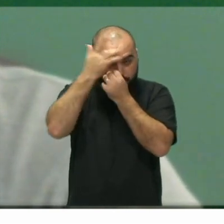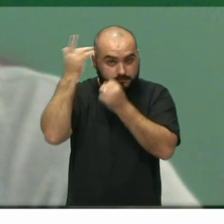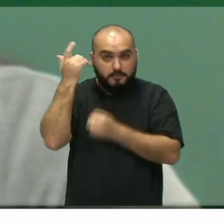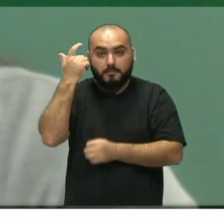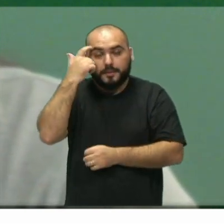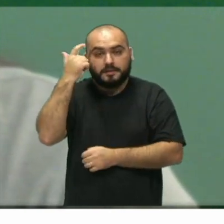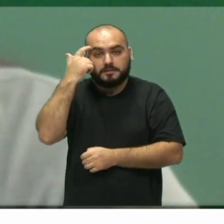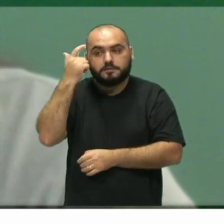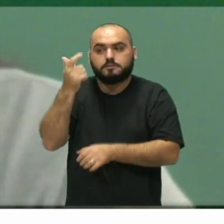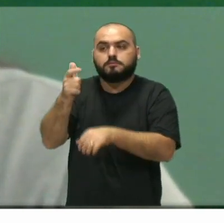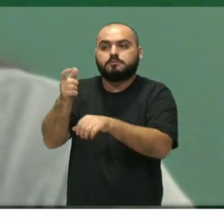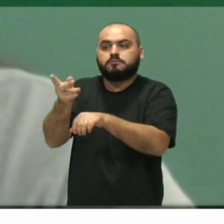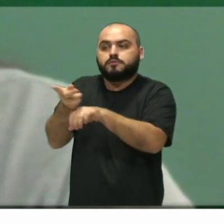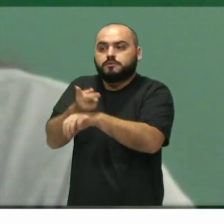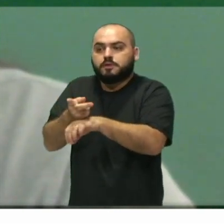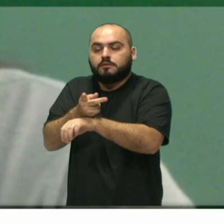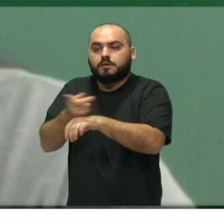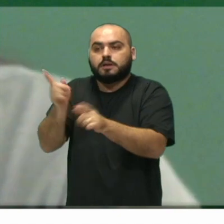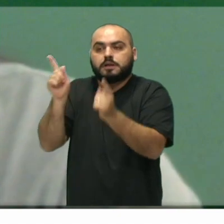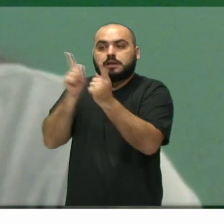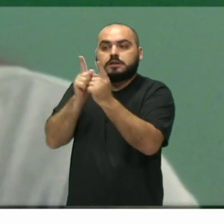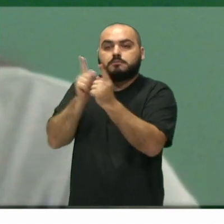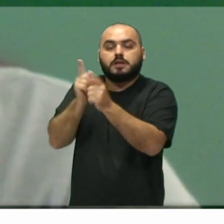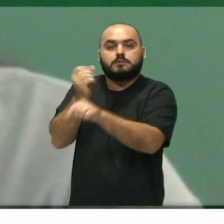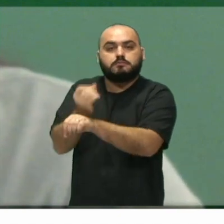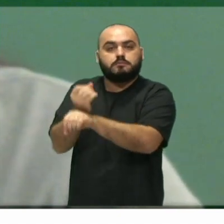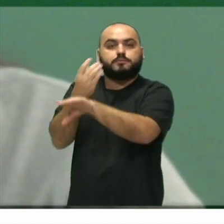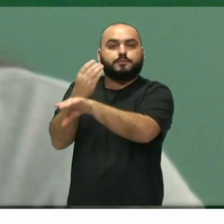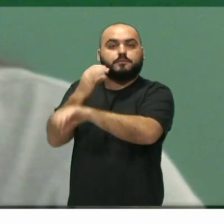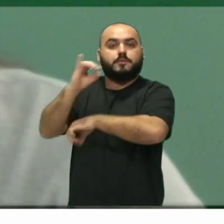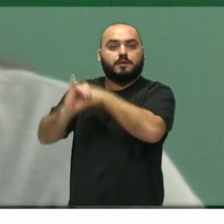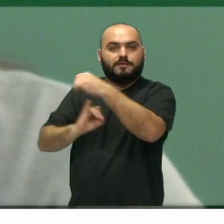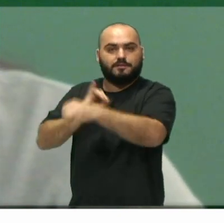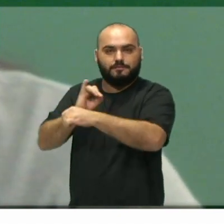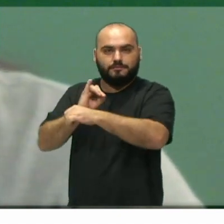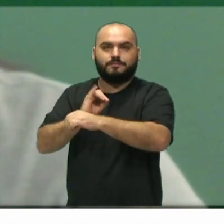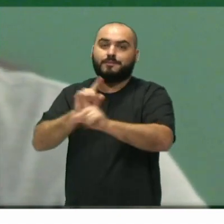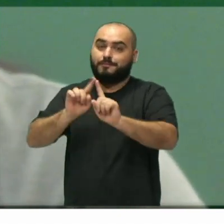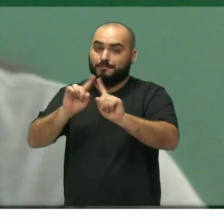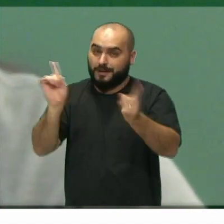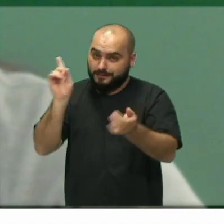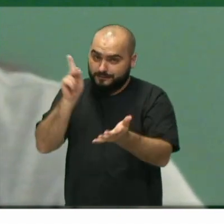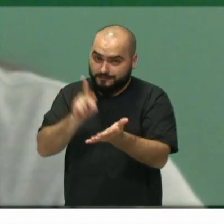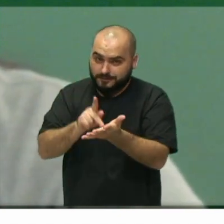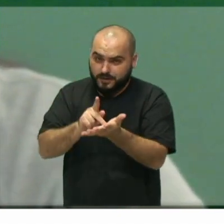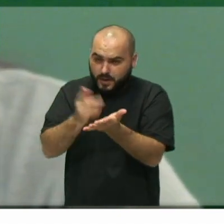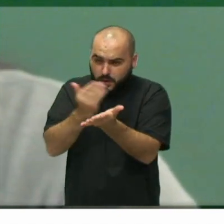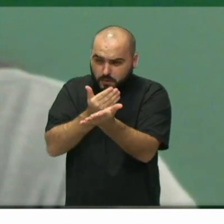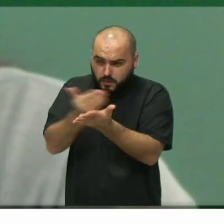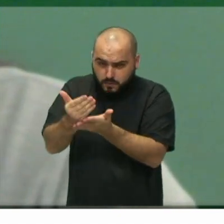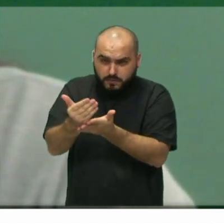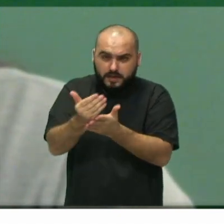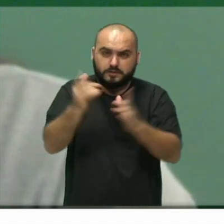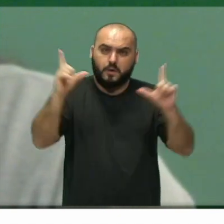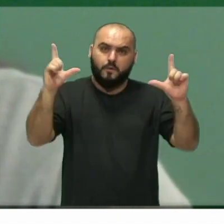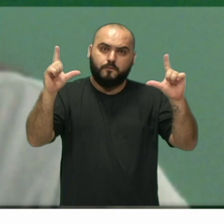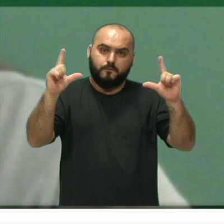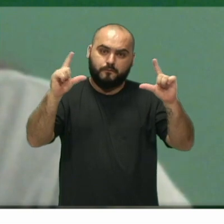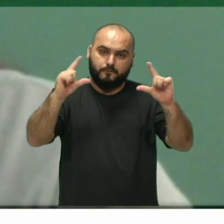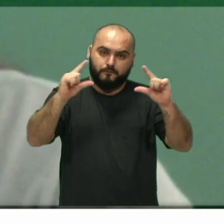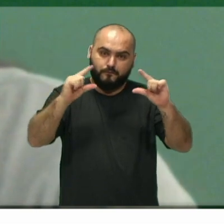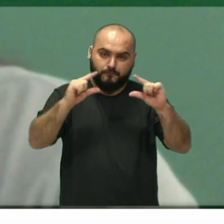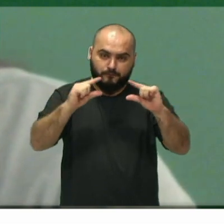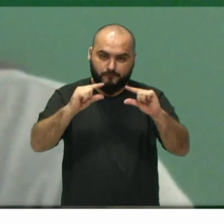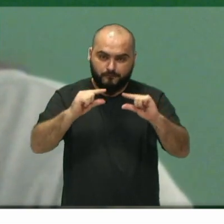forma virtual, né? Mas realmente no início diminuiu bastante e gradativamente, à